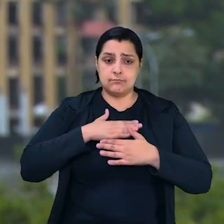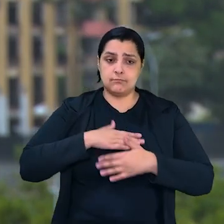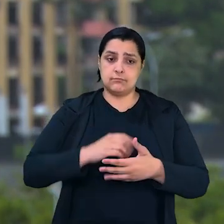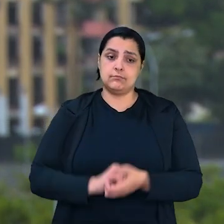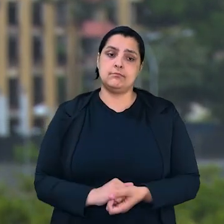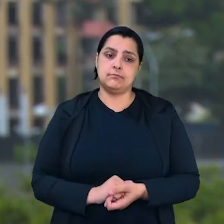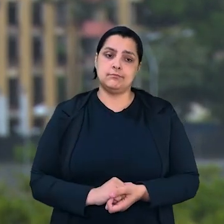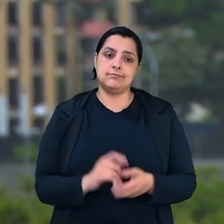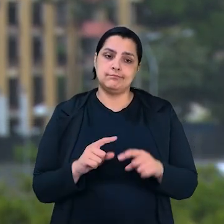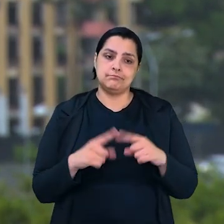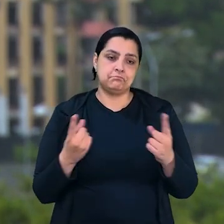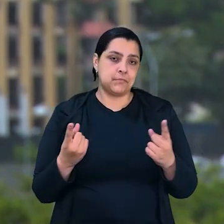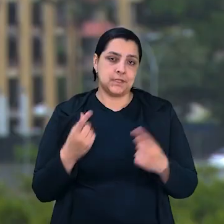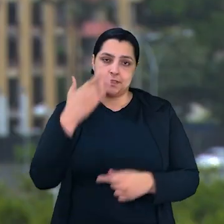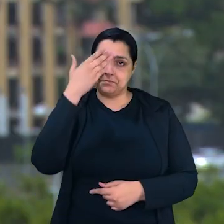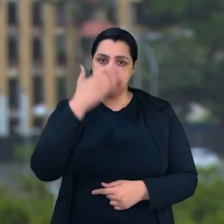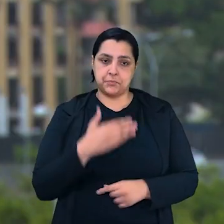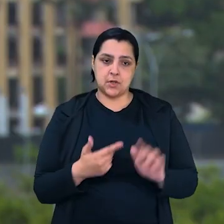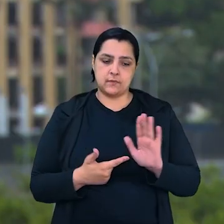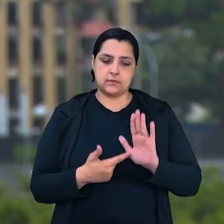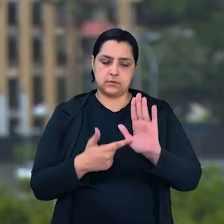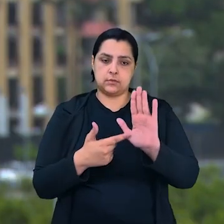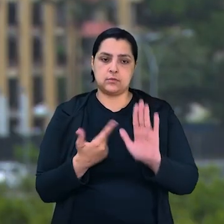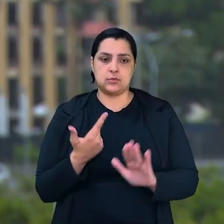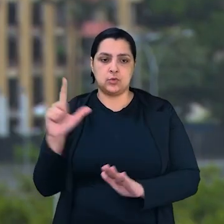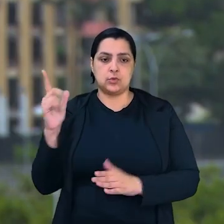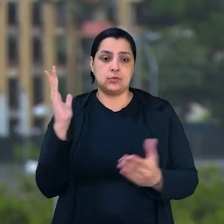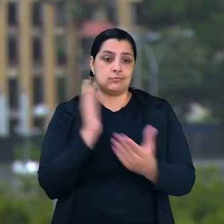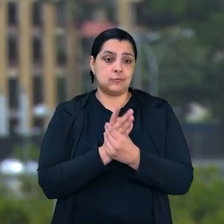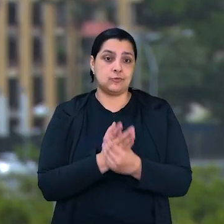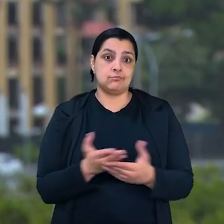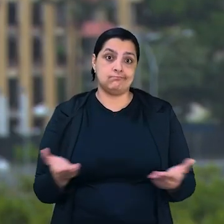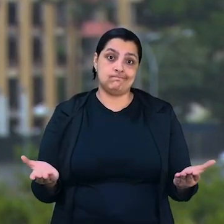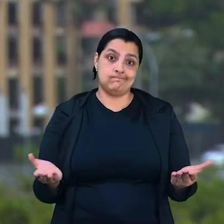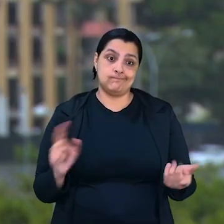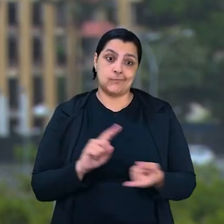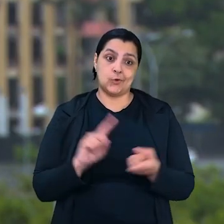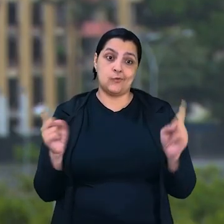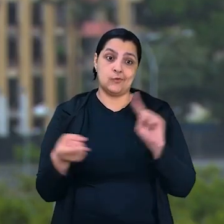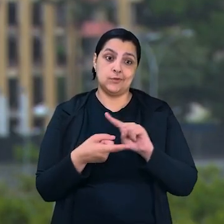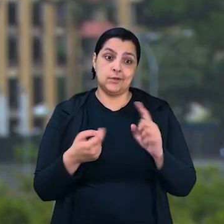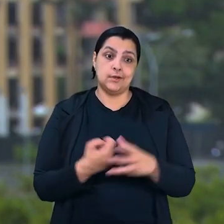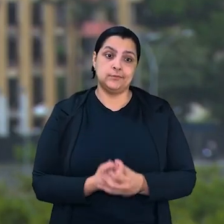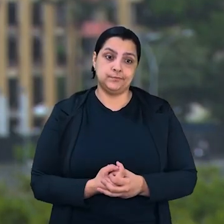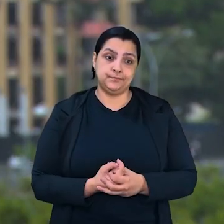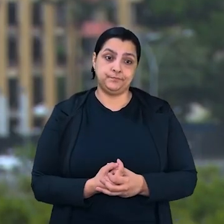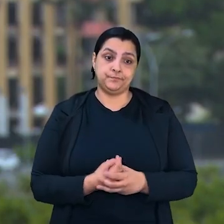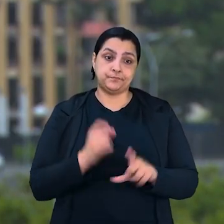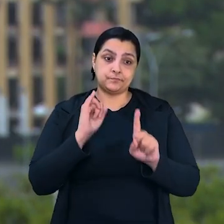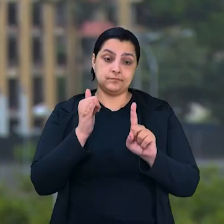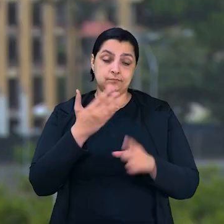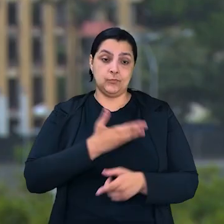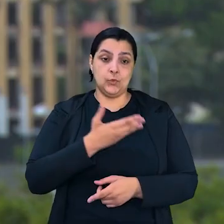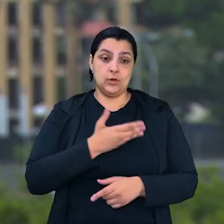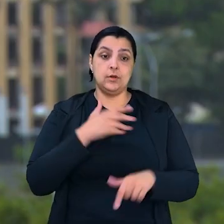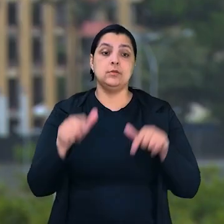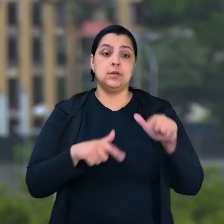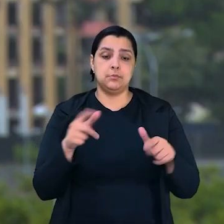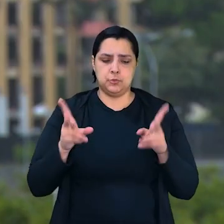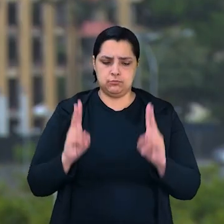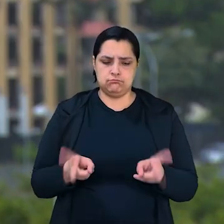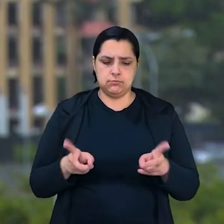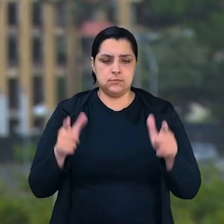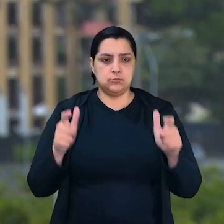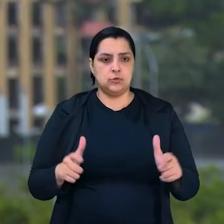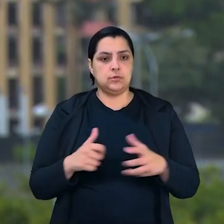e descansar. Mas provas apresentadas em outro processo mostraram o contrário. Segundo relatos de um colega